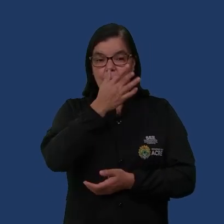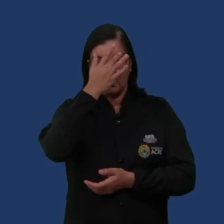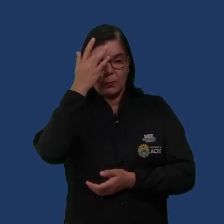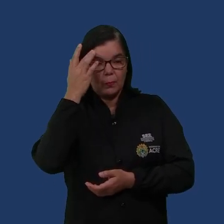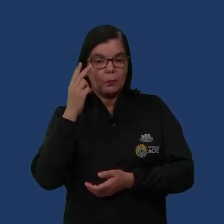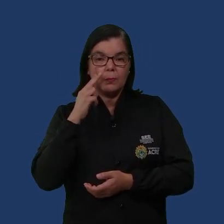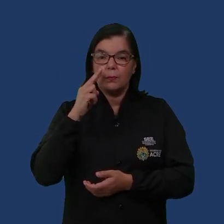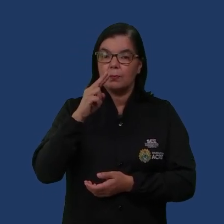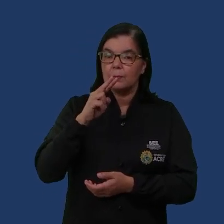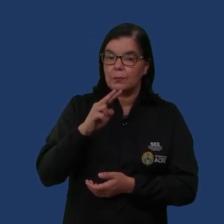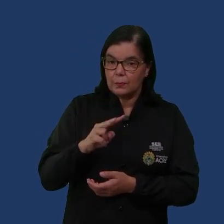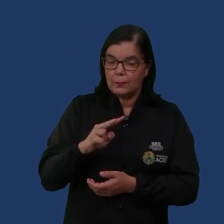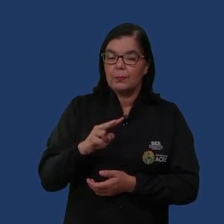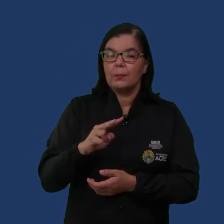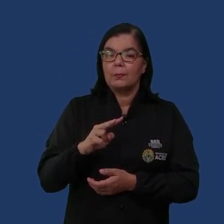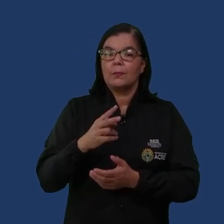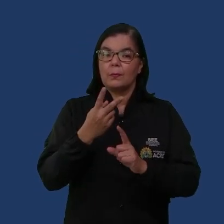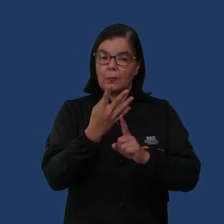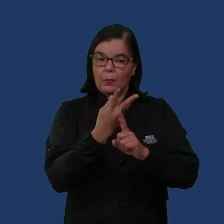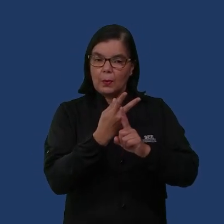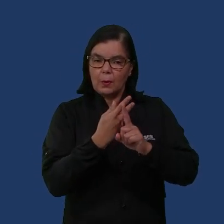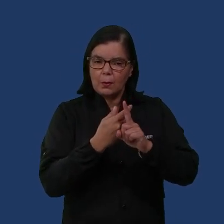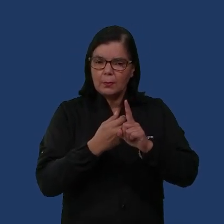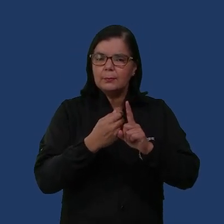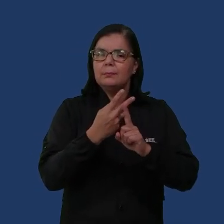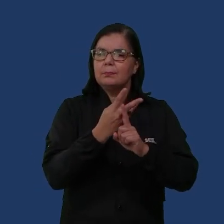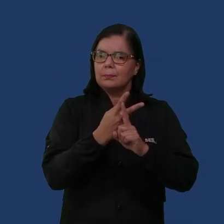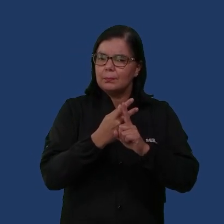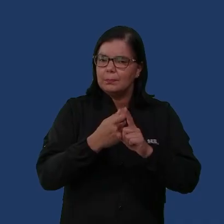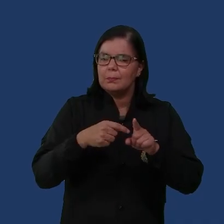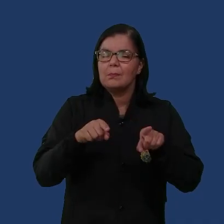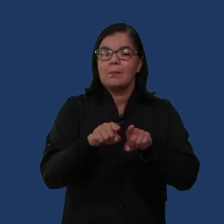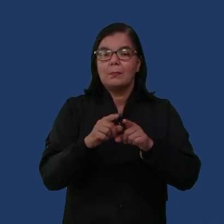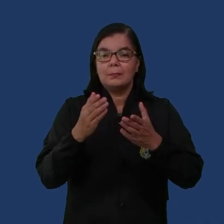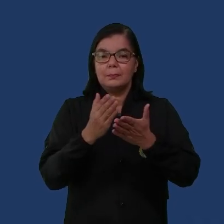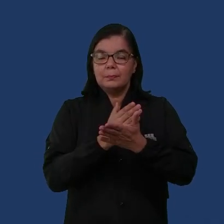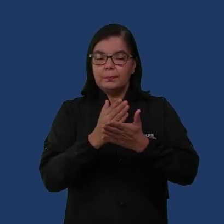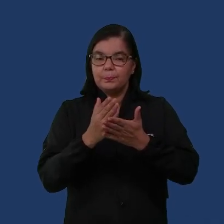espectador ele consiga olhar para a obra e enxergar algumas